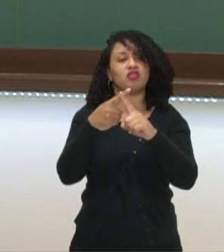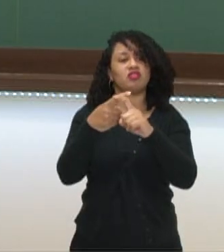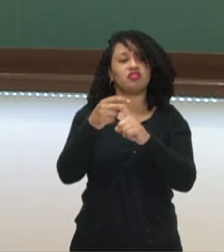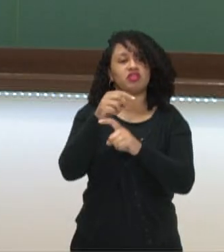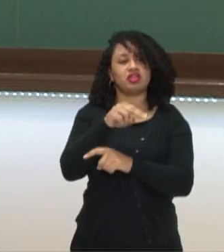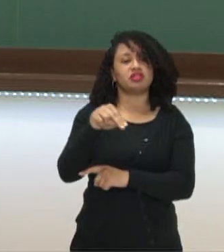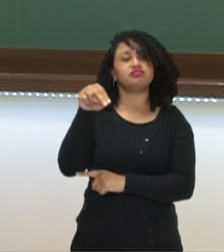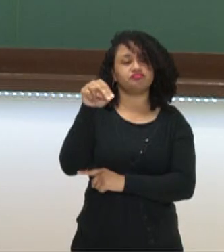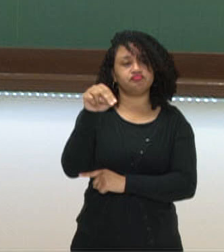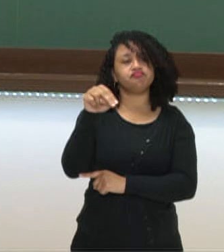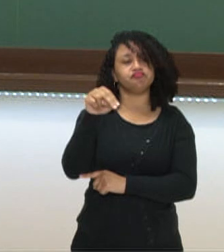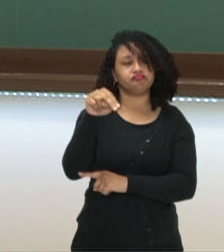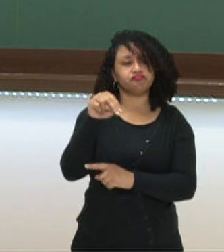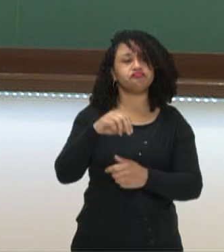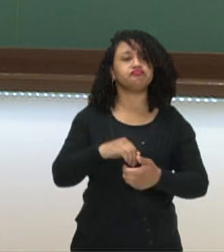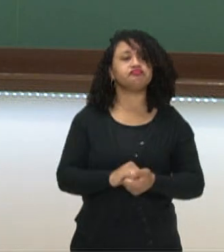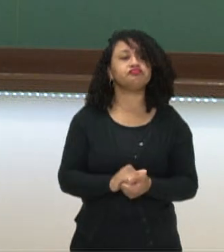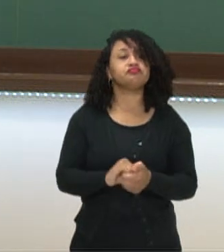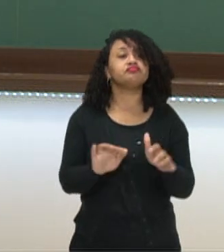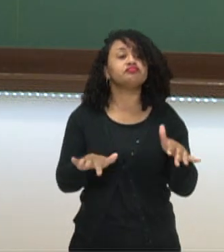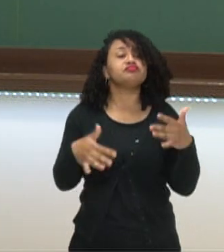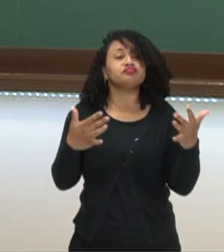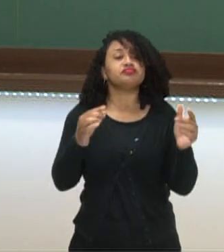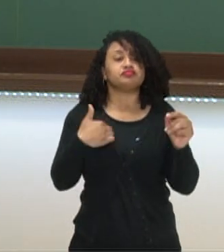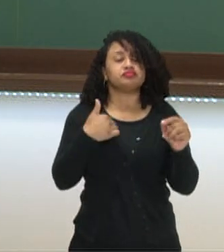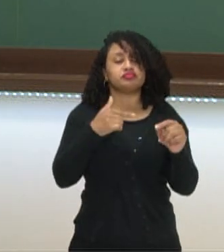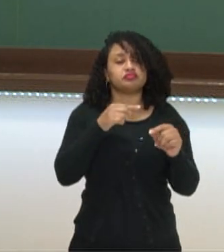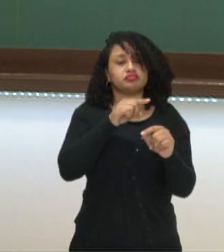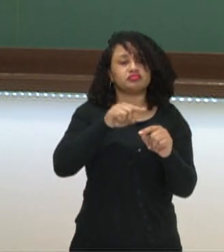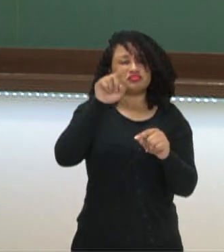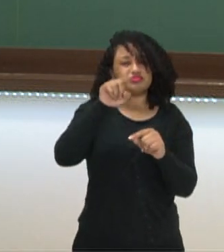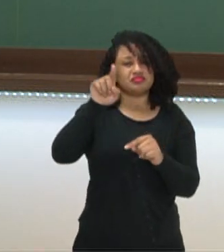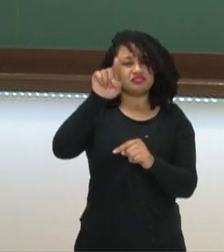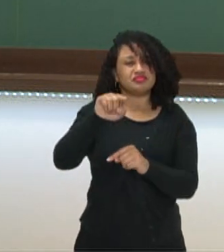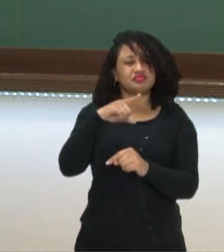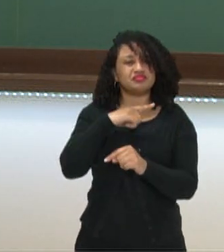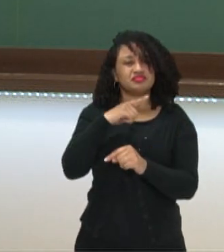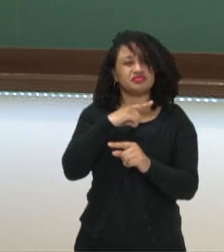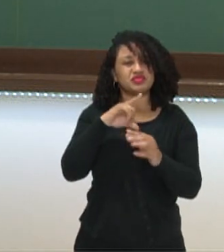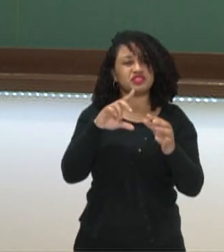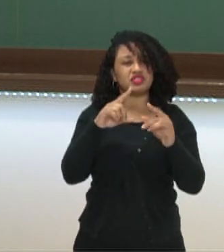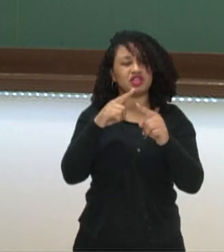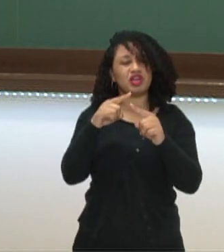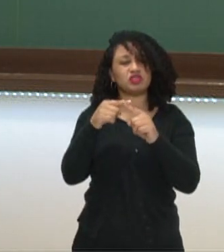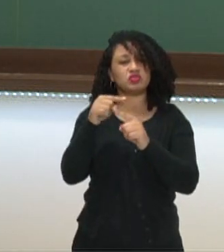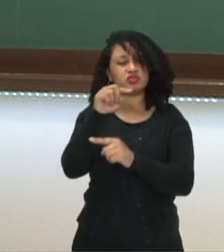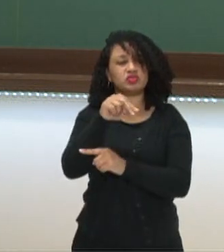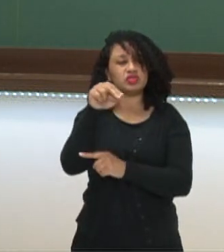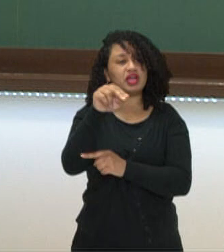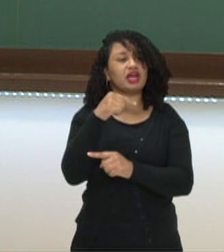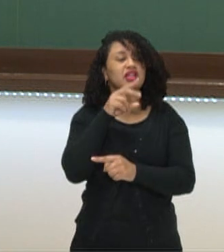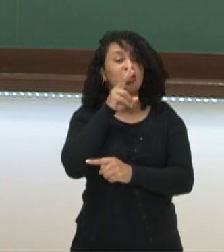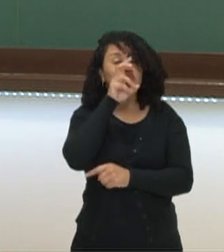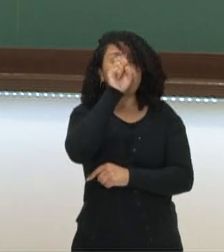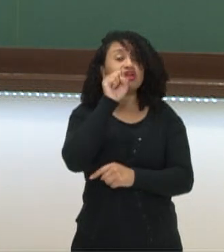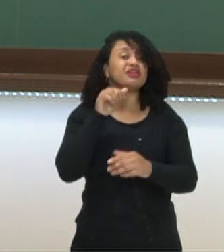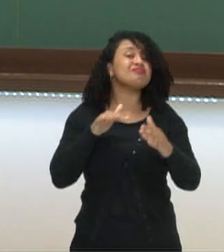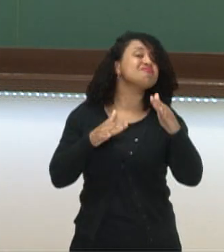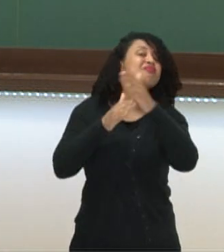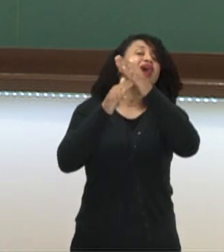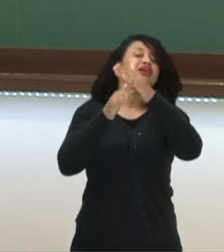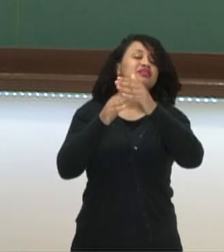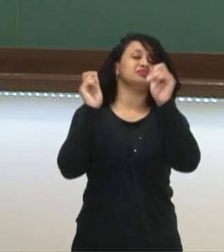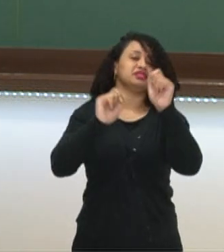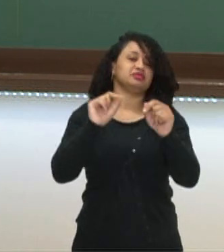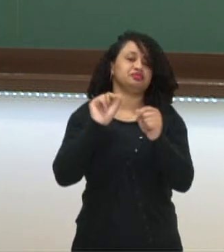a normal. Certo? Então esse coeficiente de atrito, junto com a normal, representa a força máxima que ele pode fazer. Vou dar um